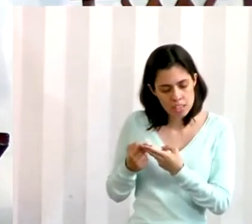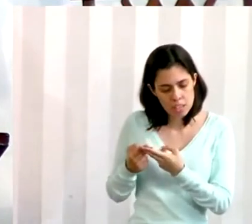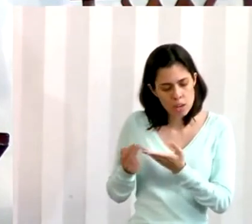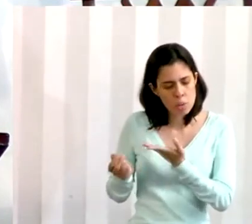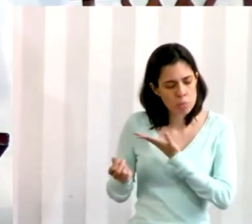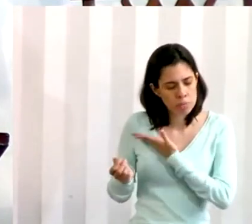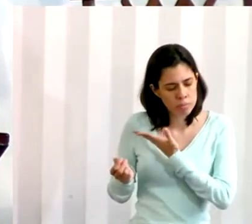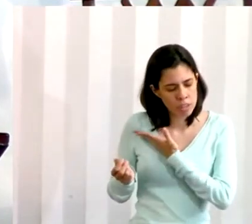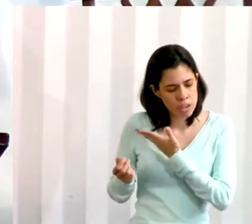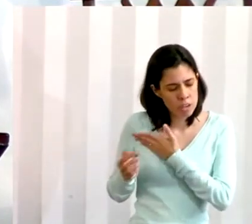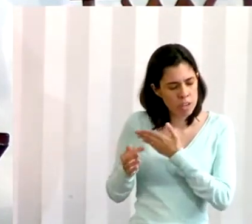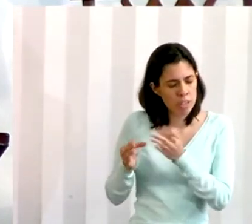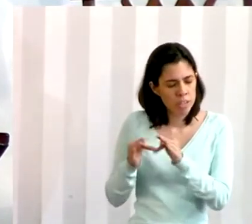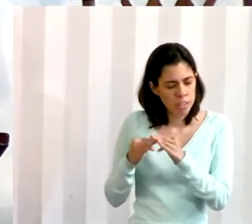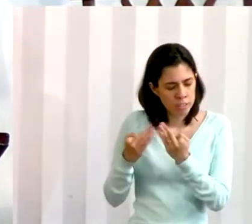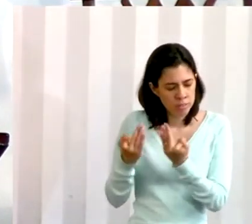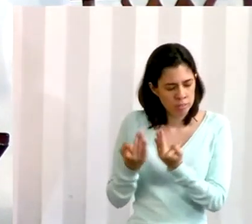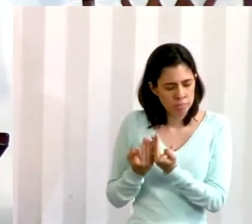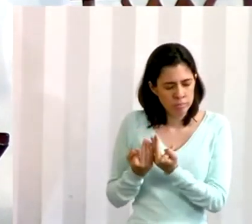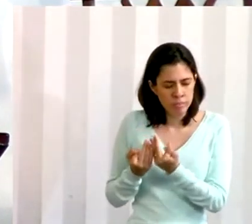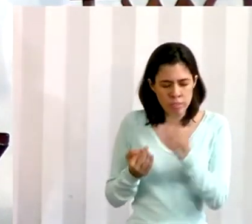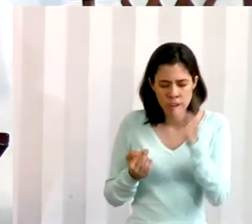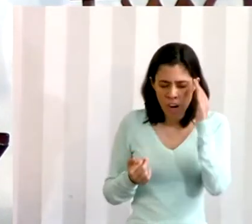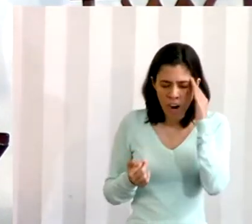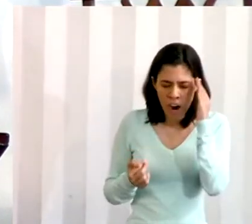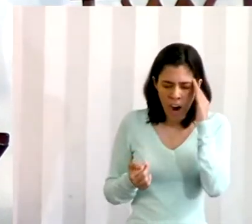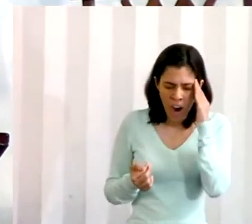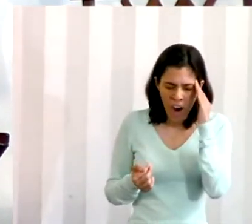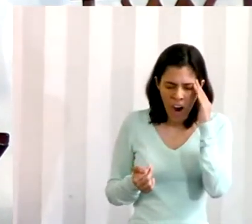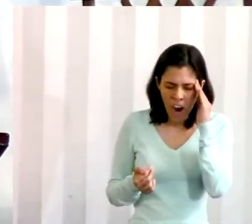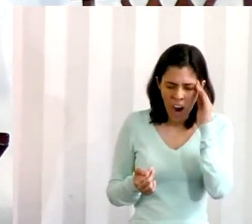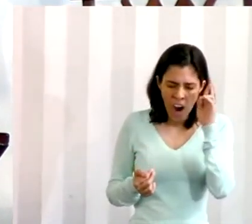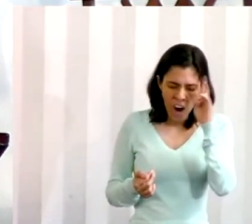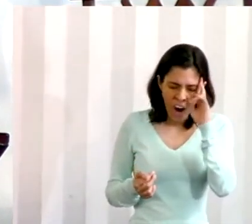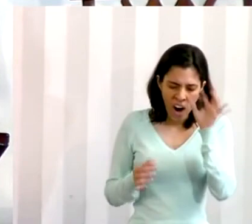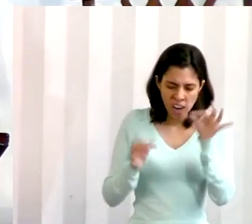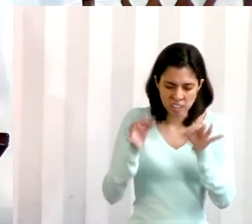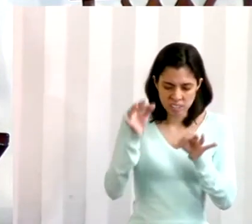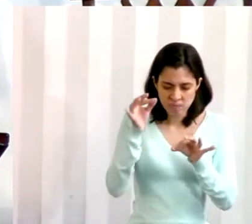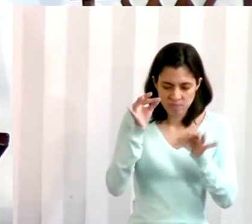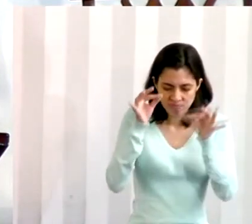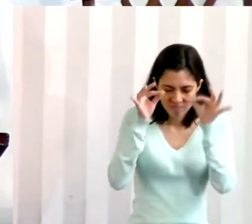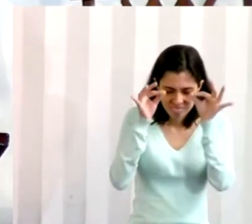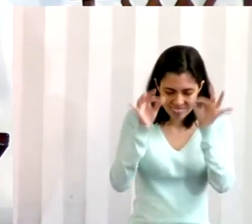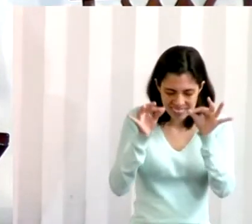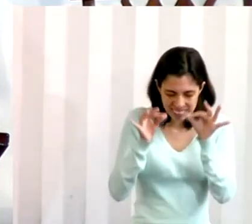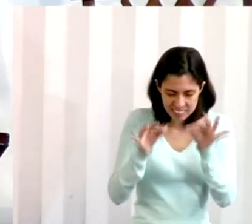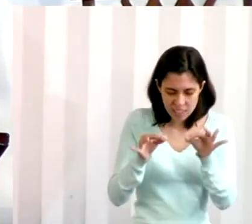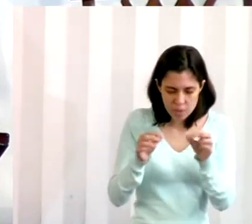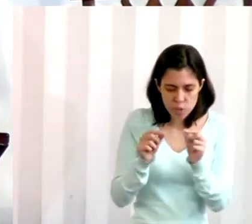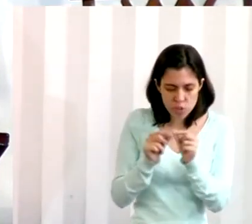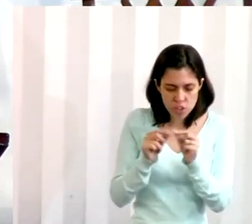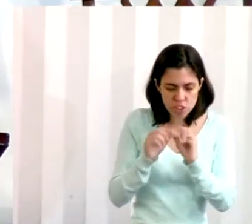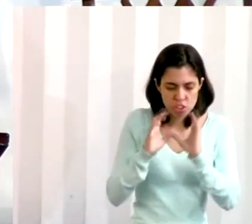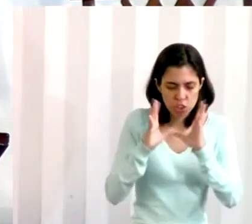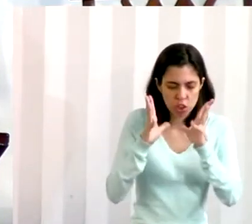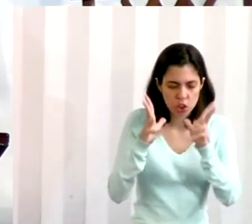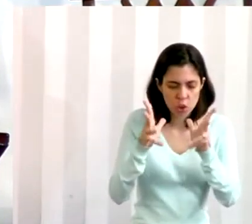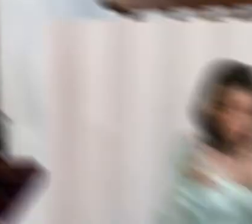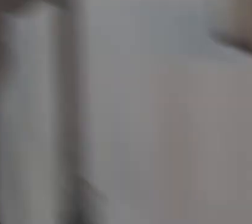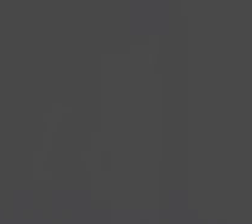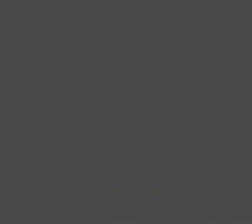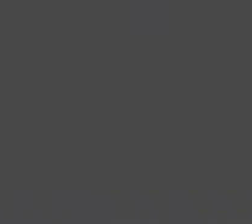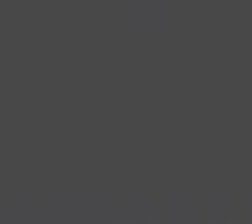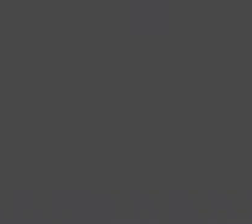na certeza do Teu operar. Ajuda-nos nisso, nós te pedimos nessa manhã, em nome de Jesus.